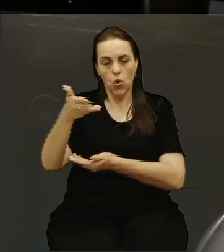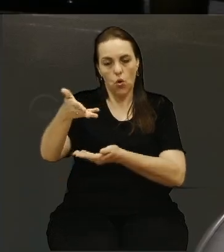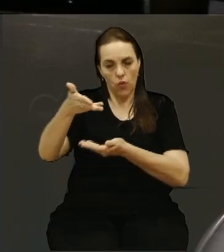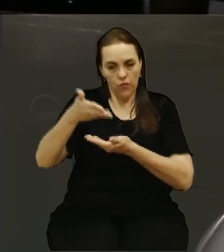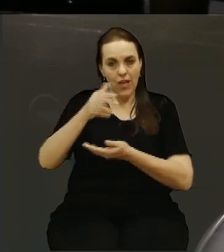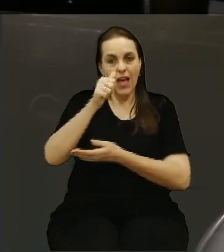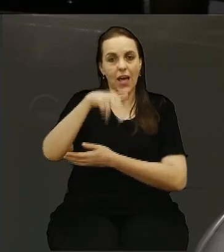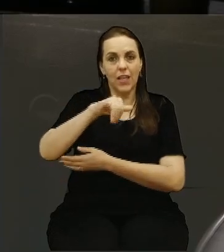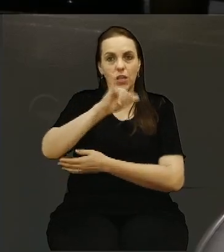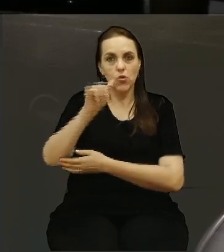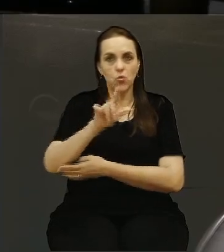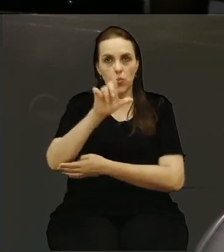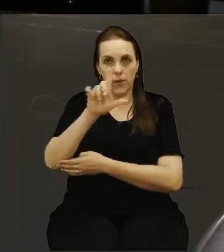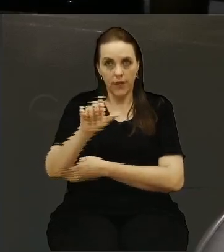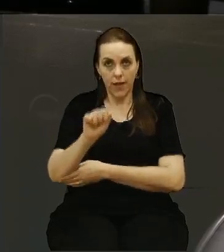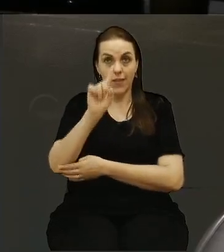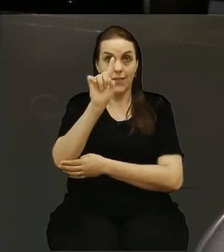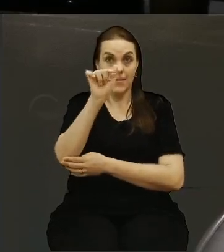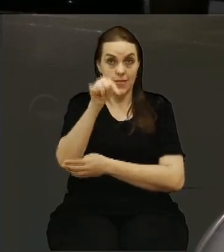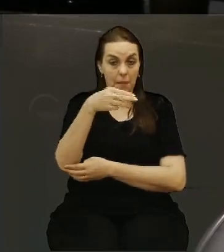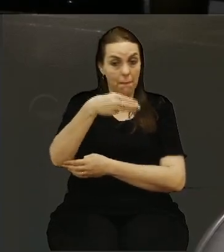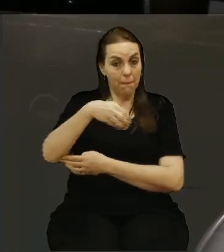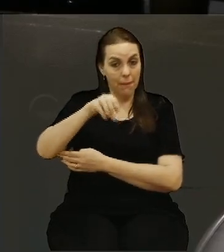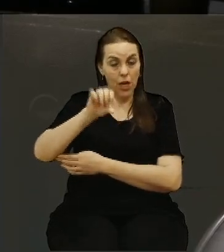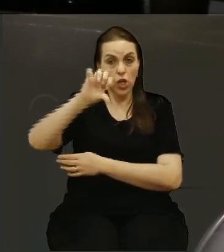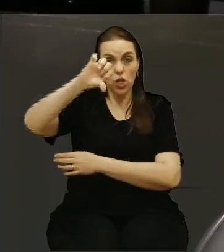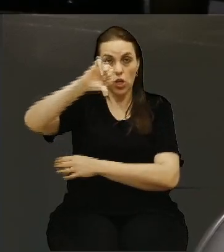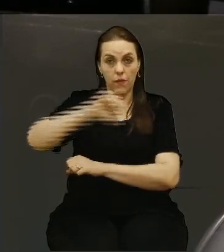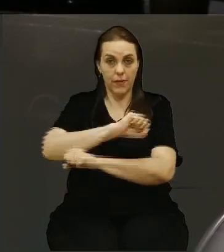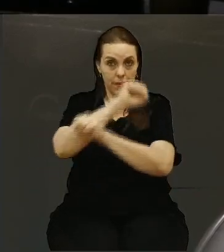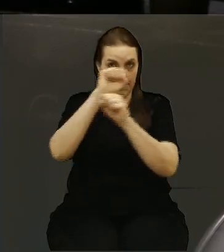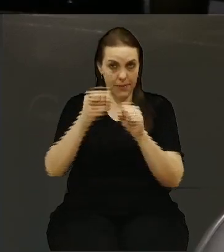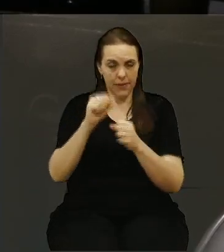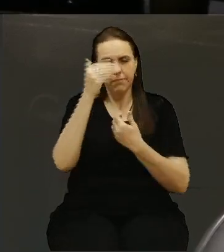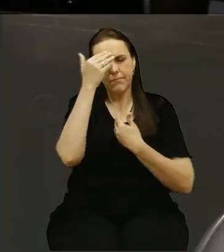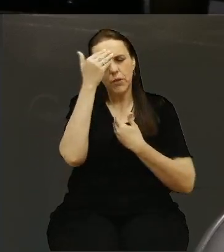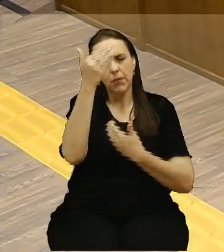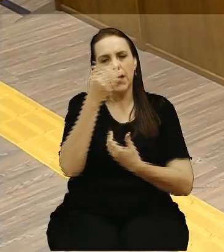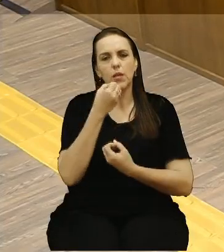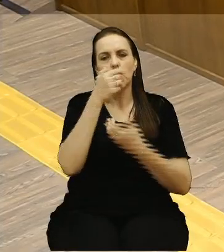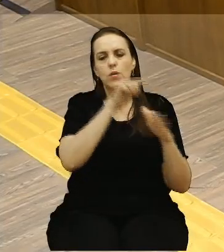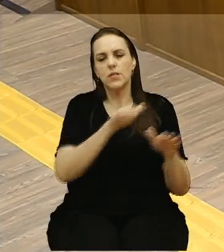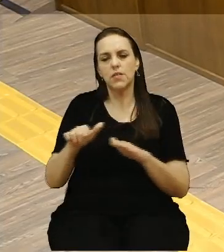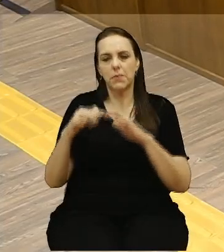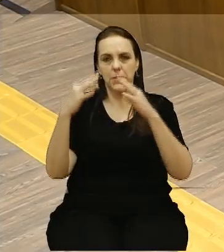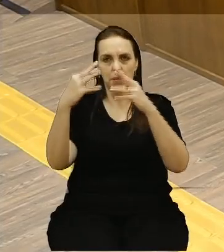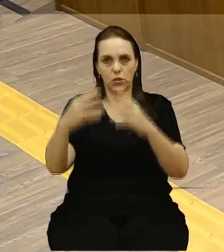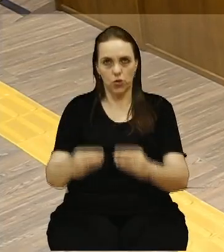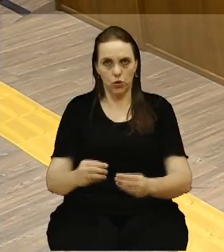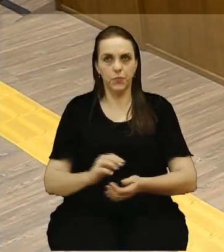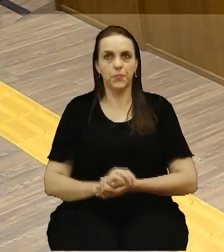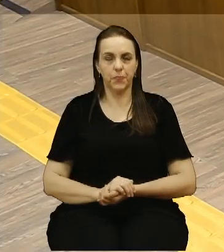ser realizado no dia 17 de maio, às 9 da manhã. Muito obrigado e boa semana a todos. Obrigado, vereador Cláudio Libardi.